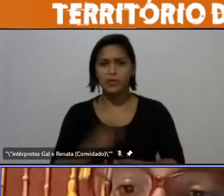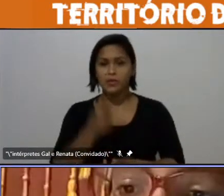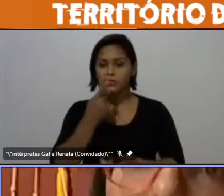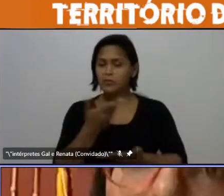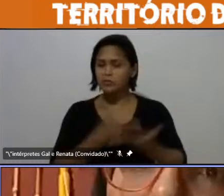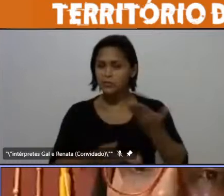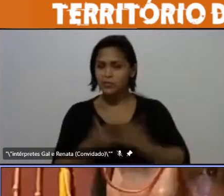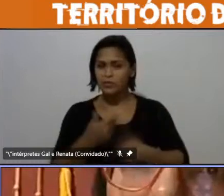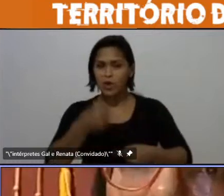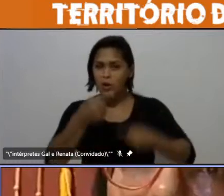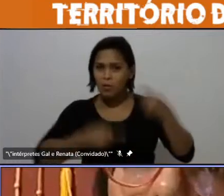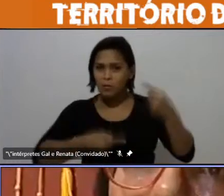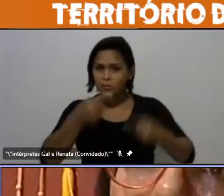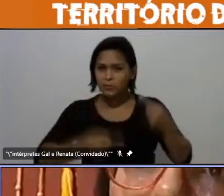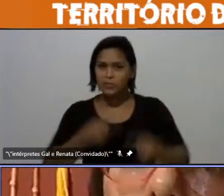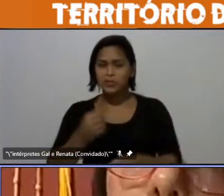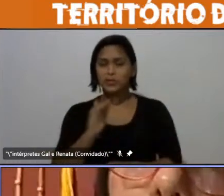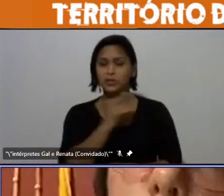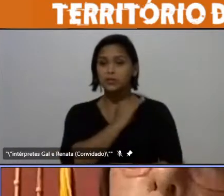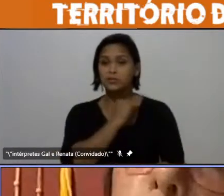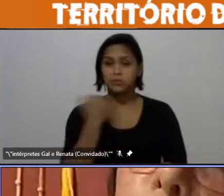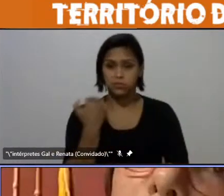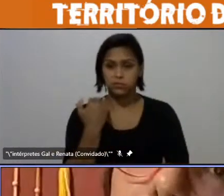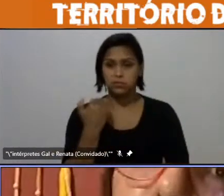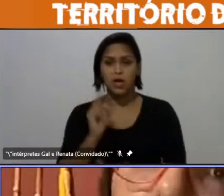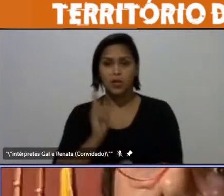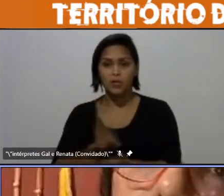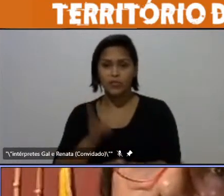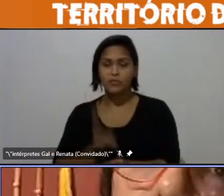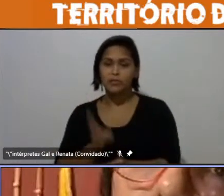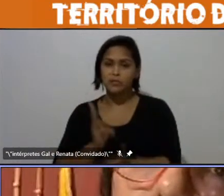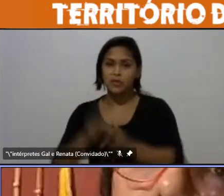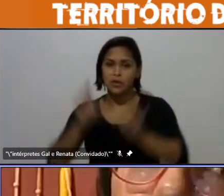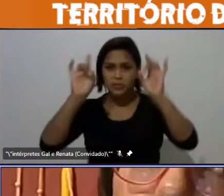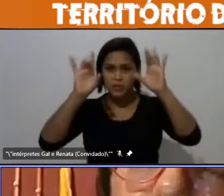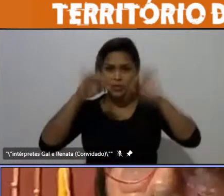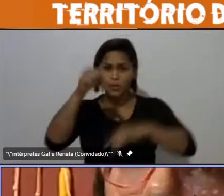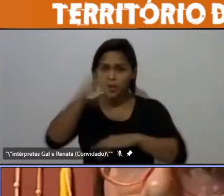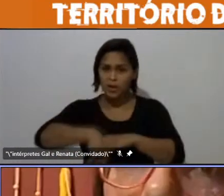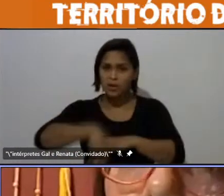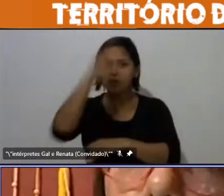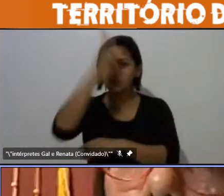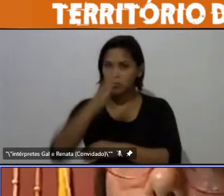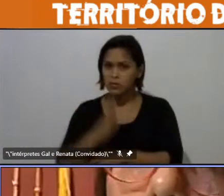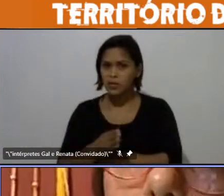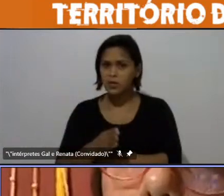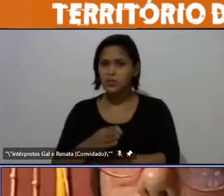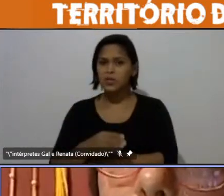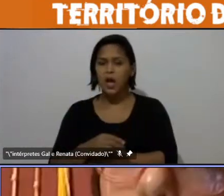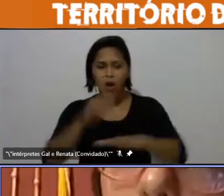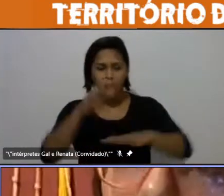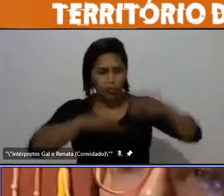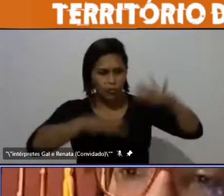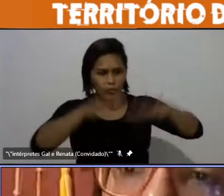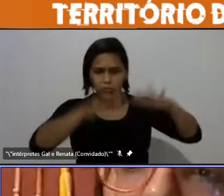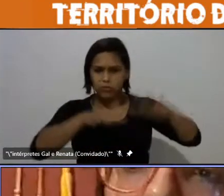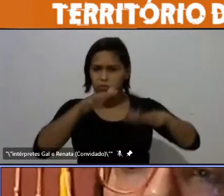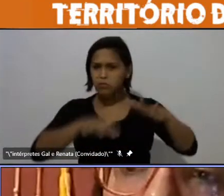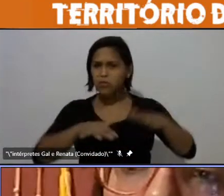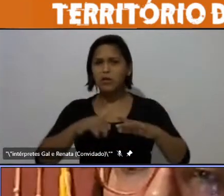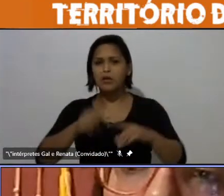essa política de morte que são, principalmente no Brasil, os movimentos populares,